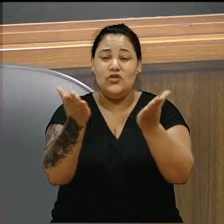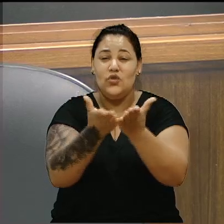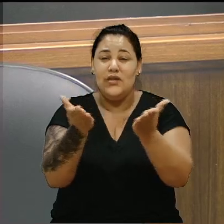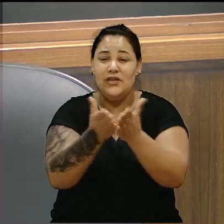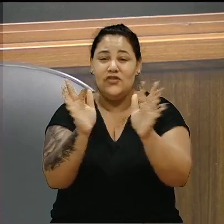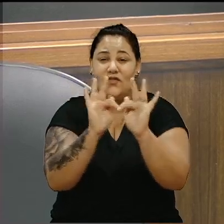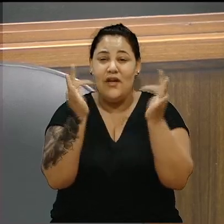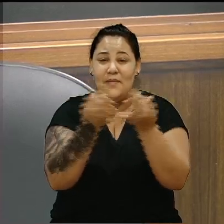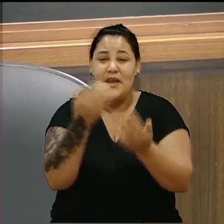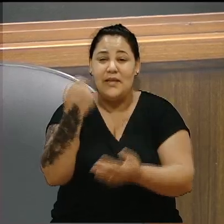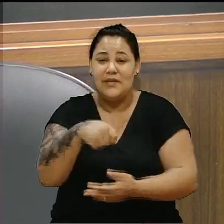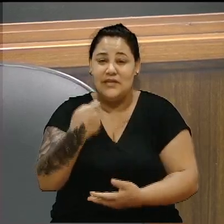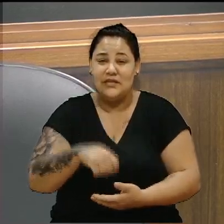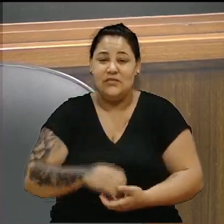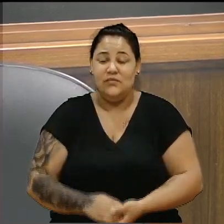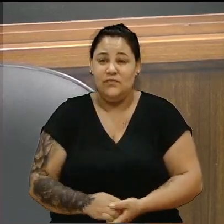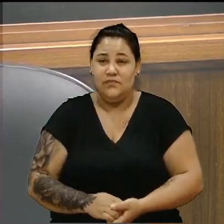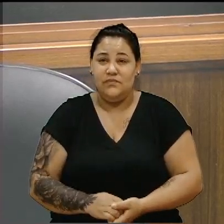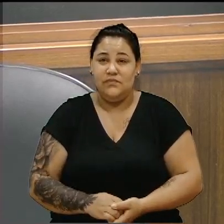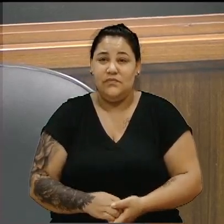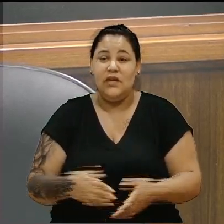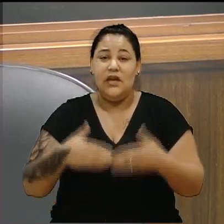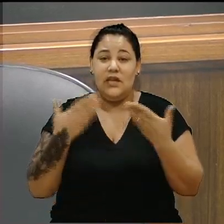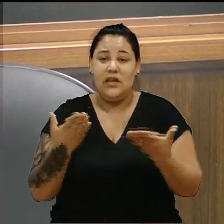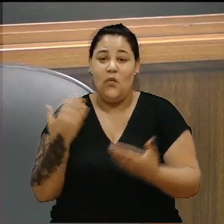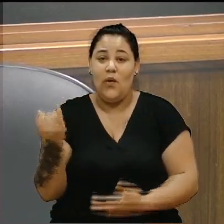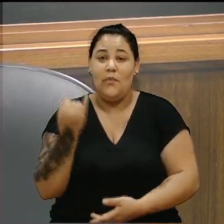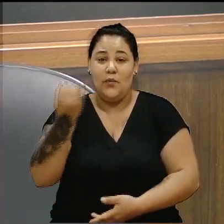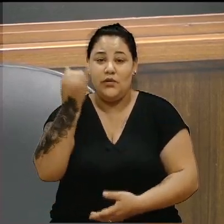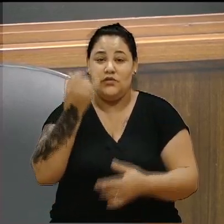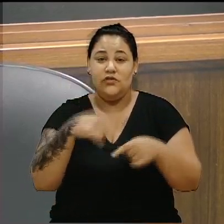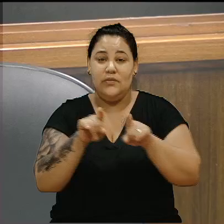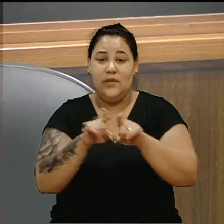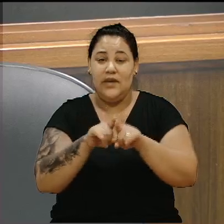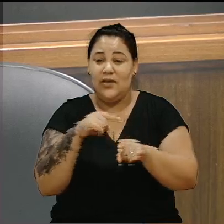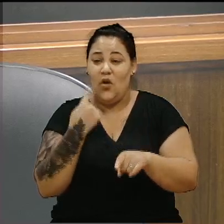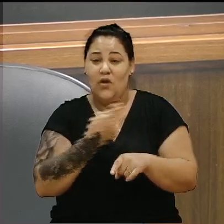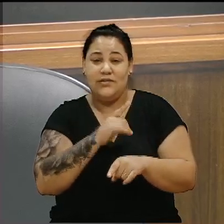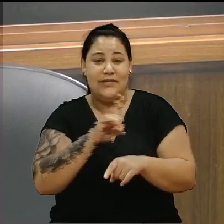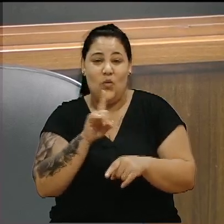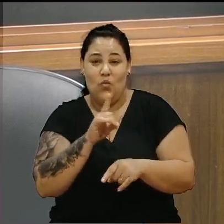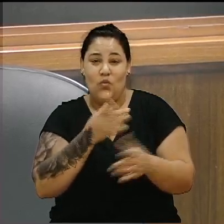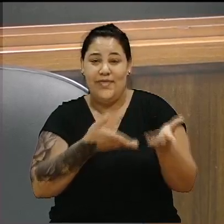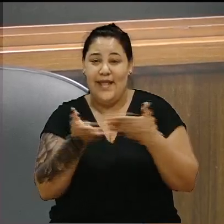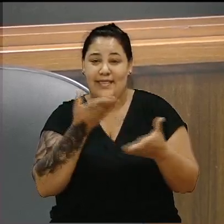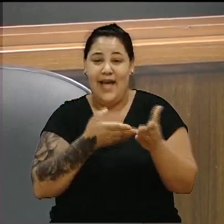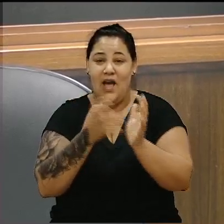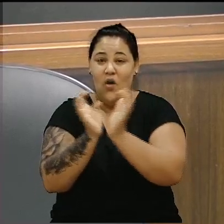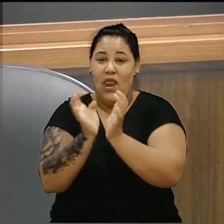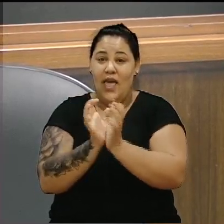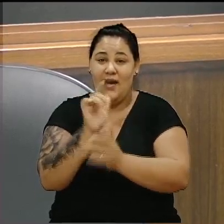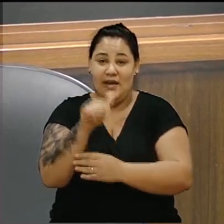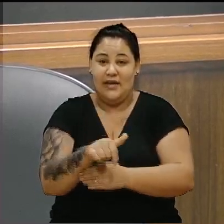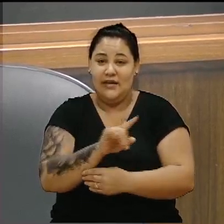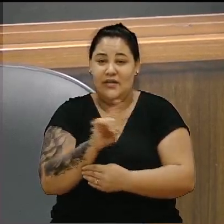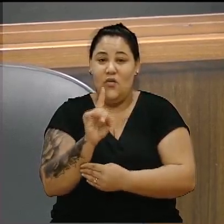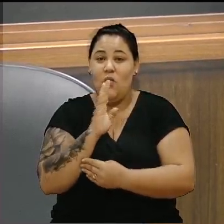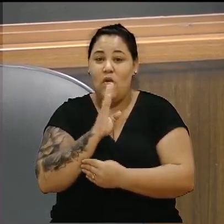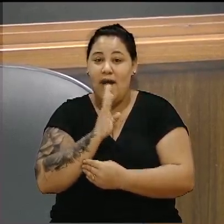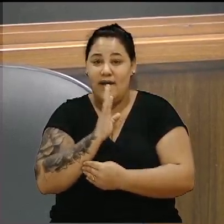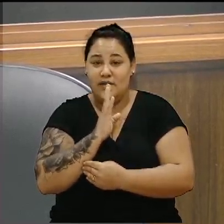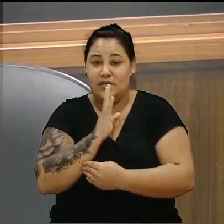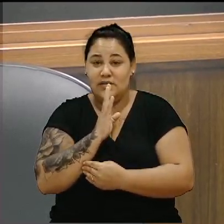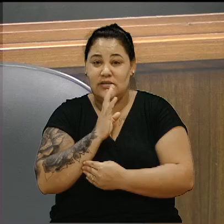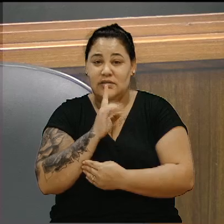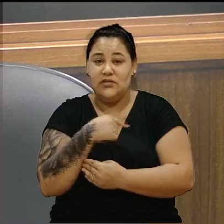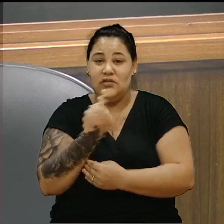famílias que precisam. Então, é importante a gente não tratar os colegas aqui com desconhecimento, como se a gente